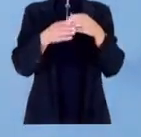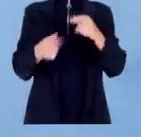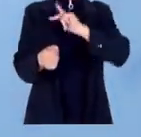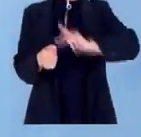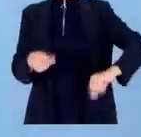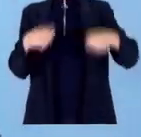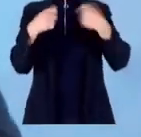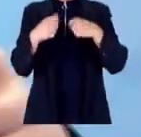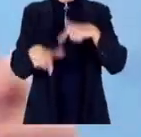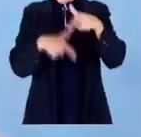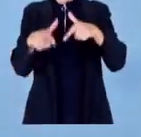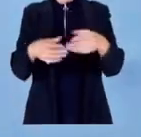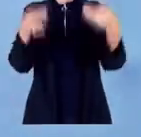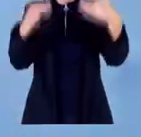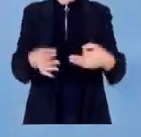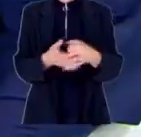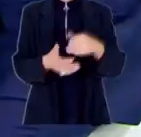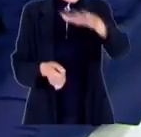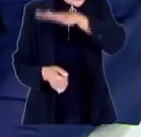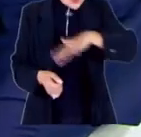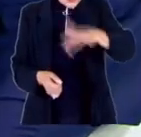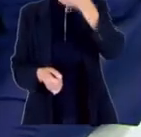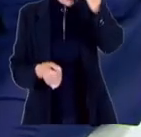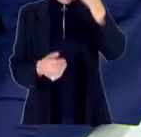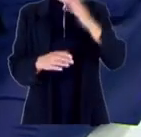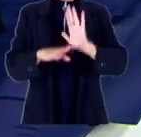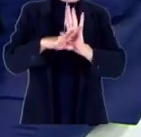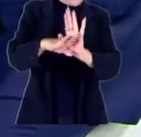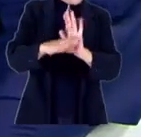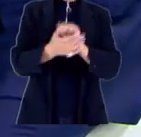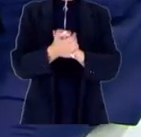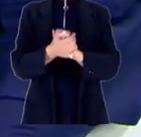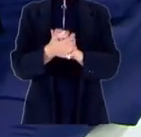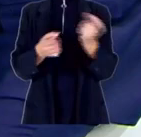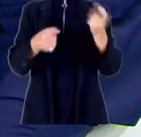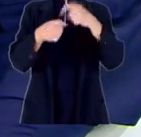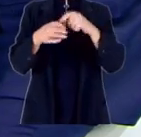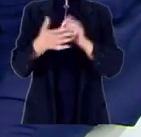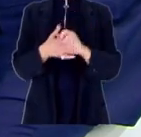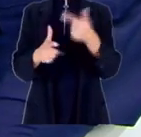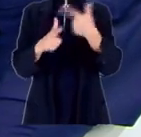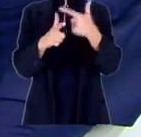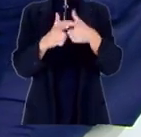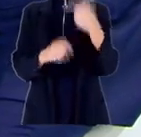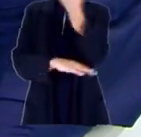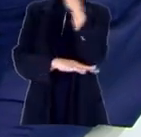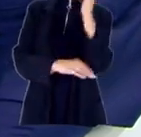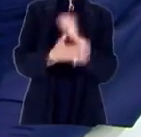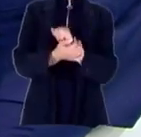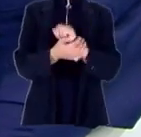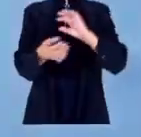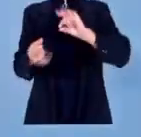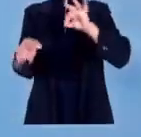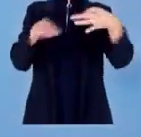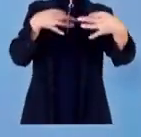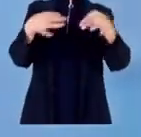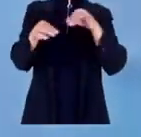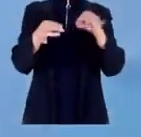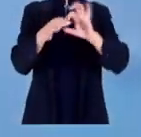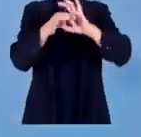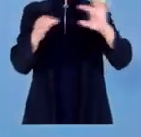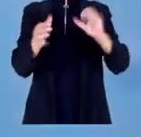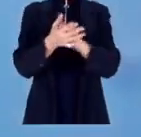a máquina pública tem que ser para todos e voltando e que tem a ver com a questão ambiental é flexibilizar o licenciamento